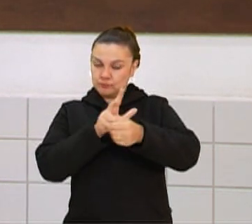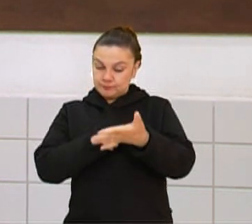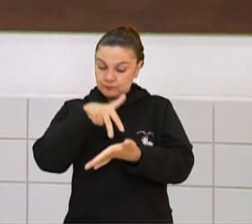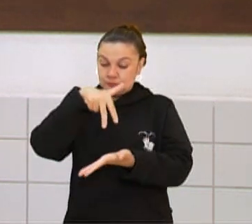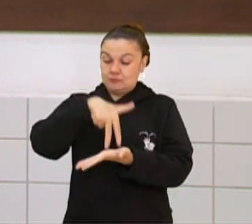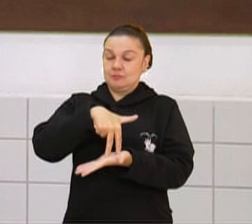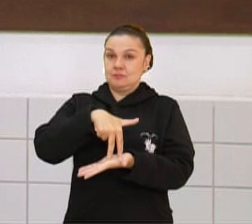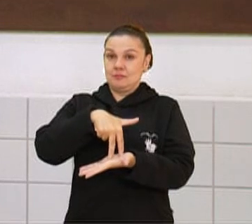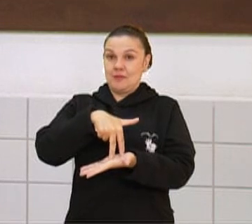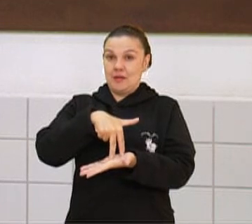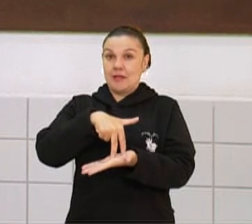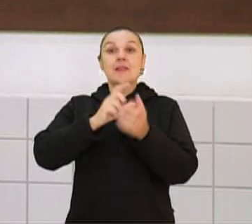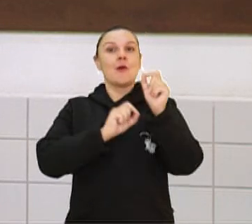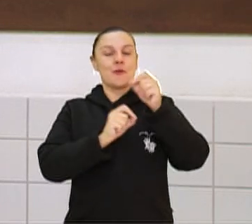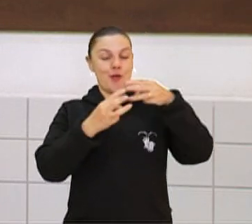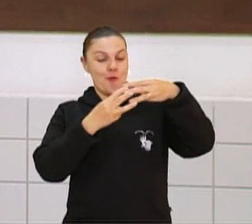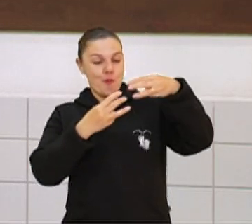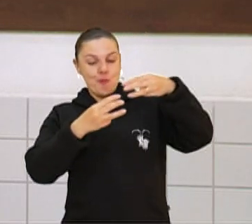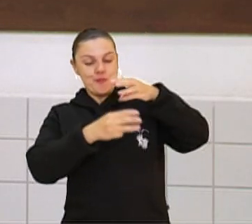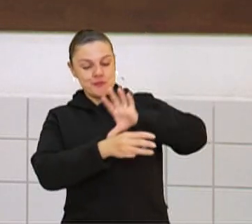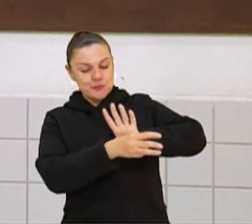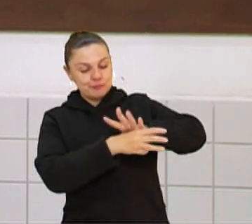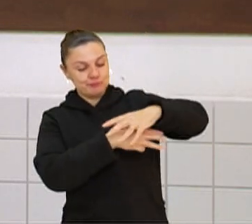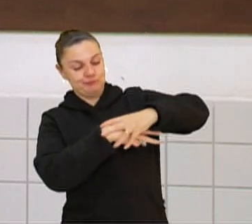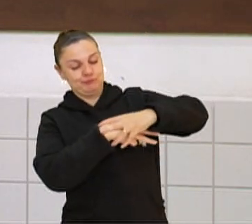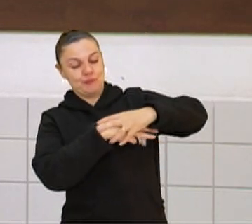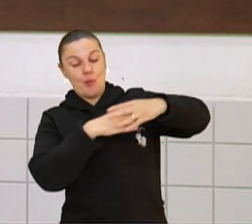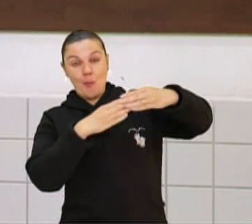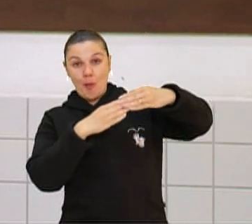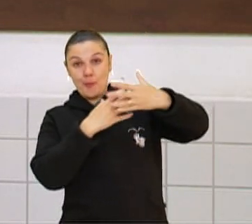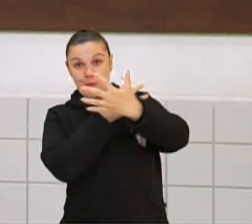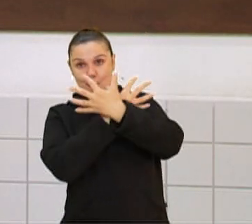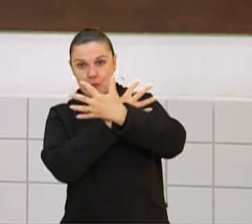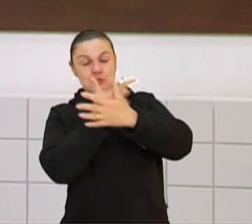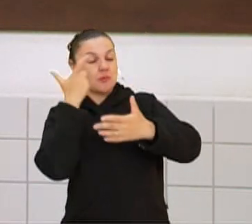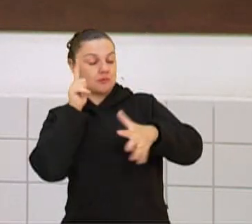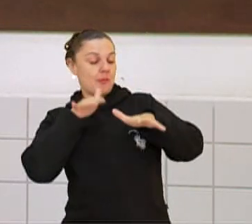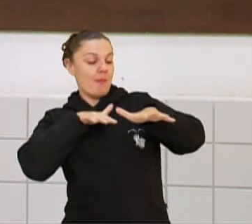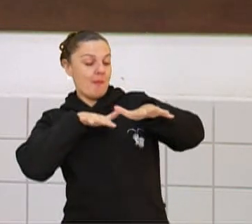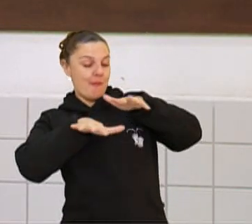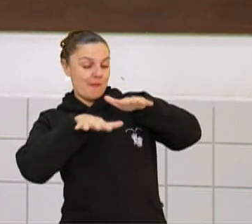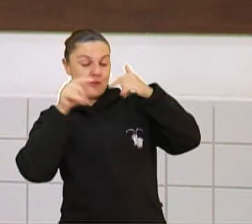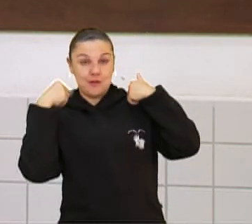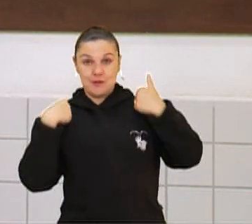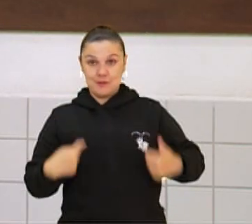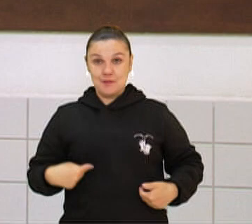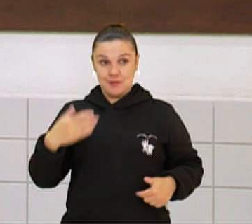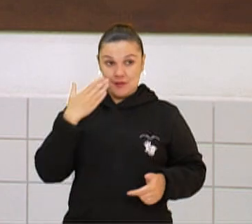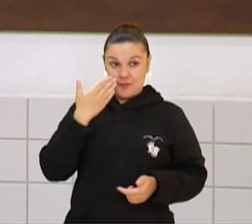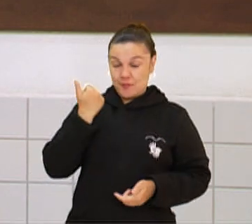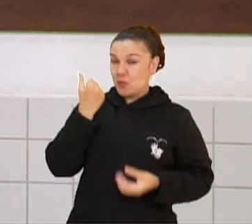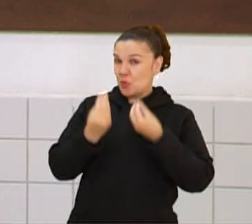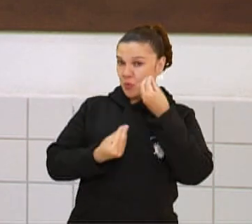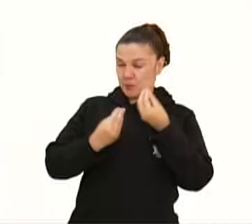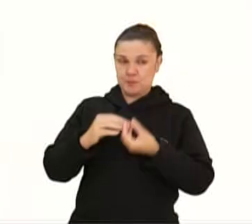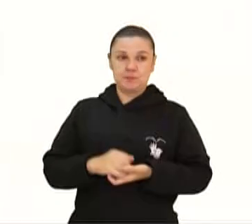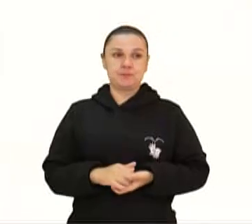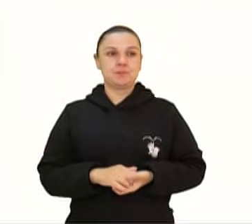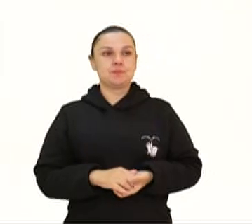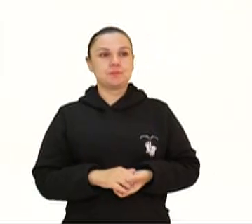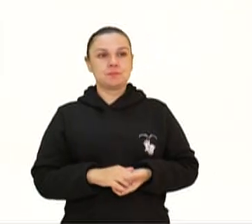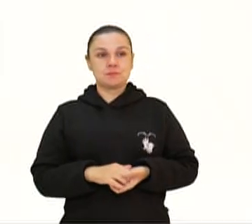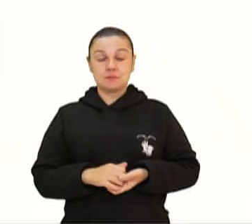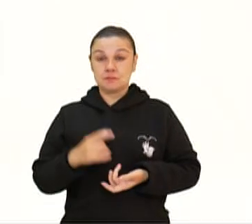os músculos vão se prender ao esqueleto para que haja a movimentação do nosso corpo. Vamos acompanhar como que isso acontece?